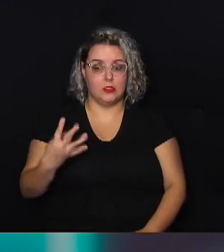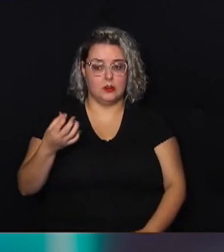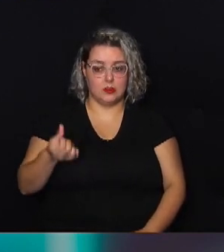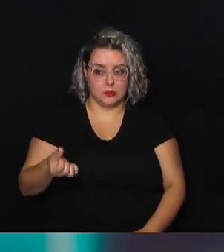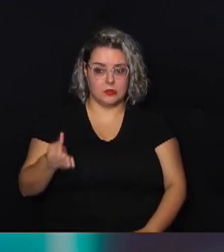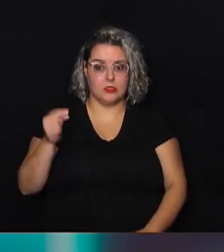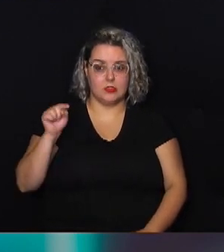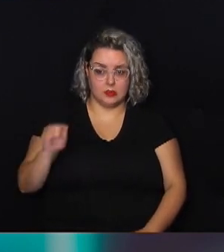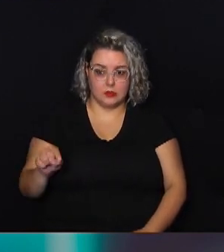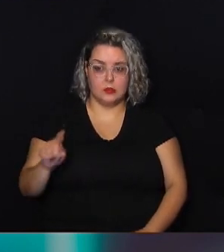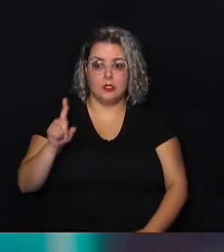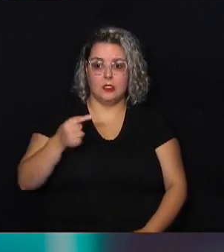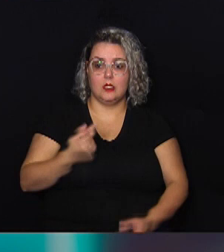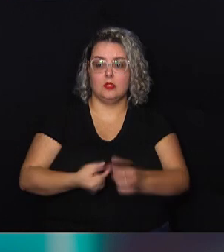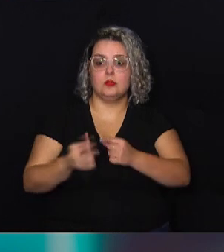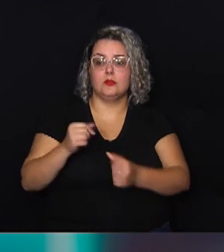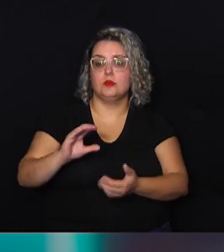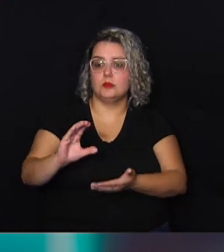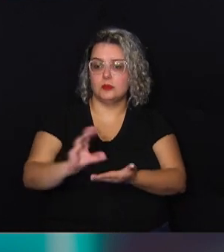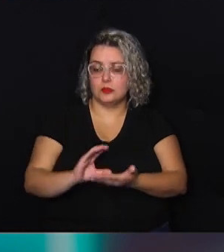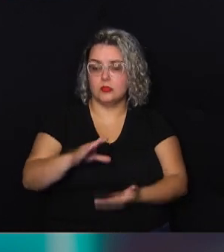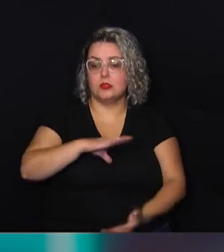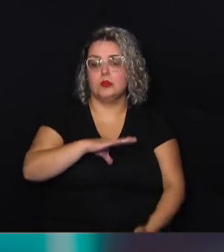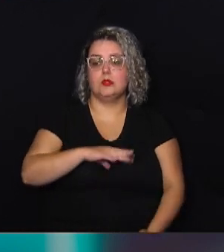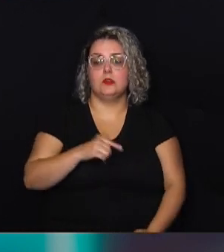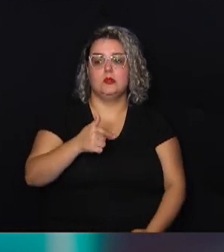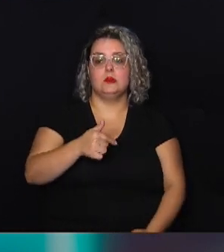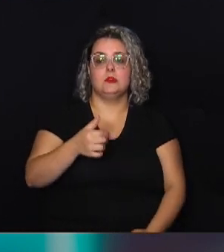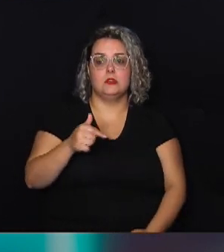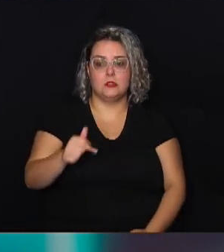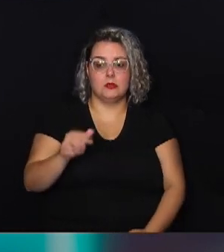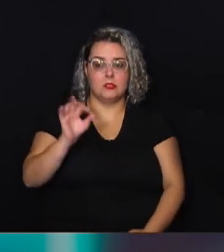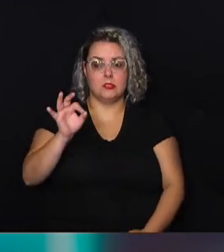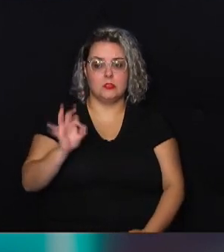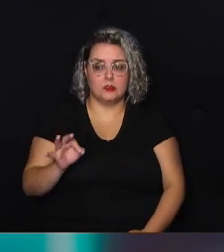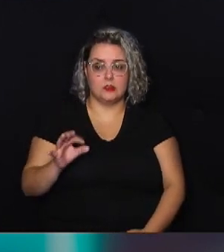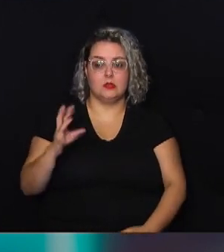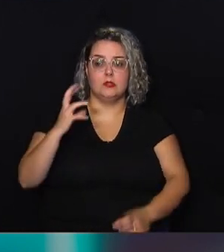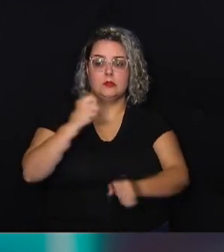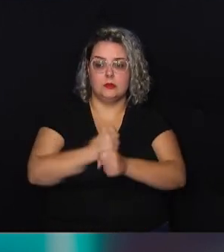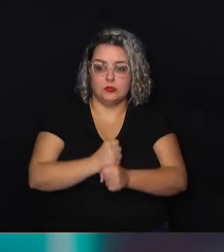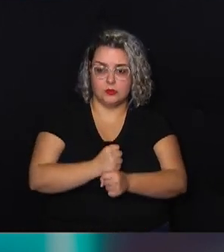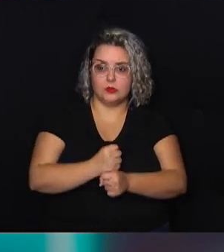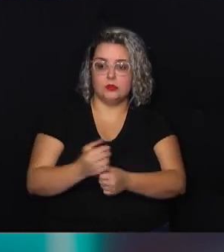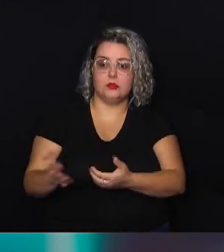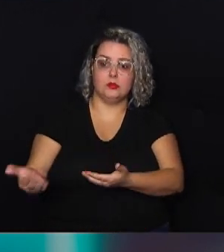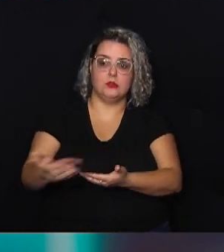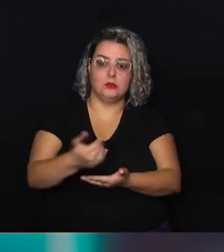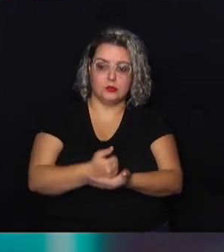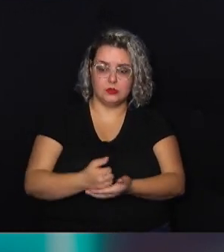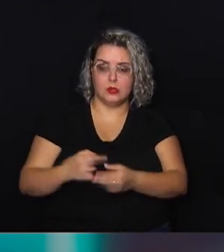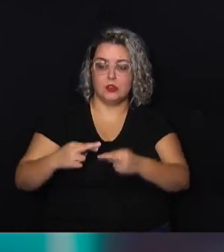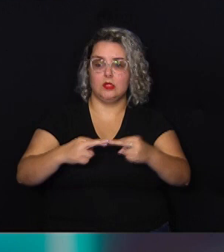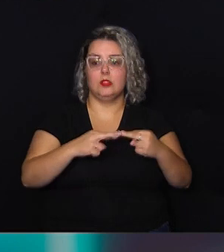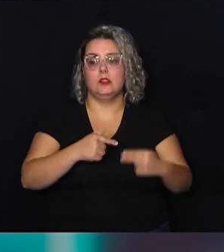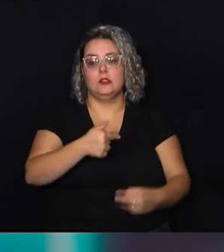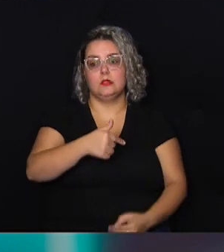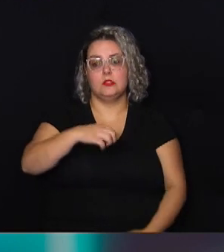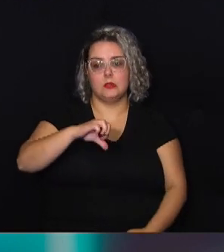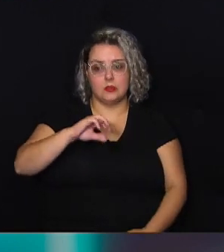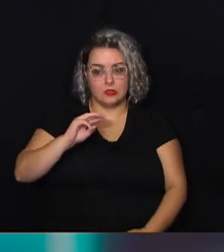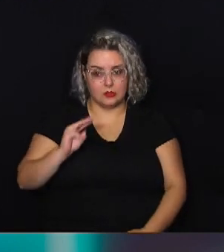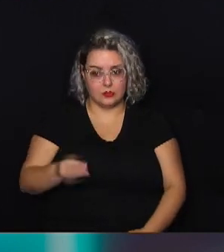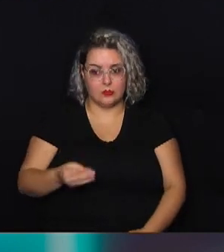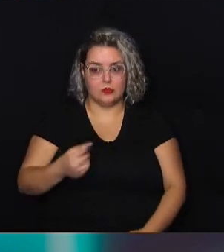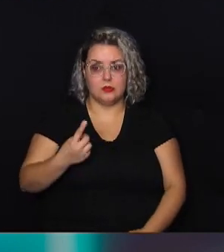fonte do município, representando aí 77% do total de receita da rede, 79 milhões